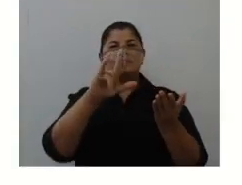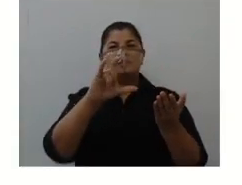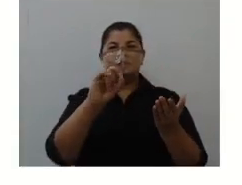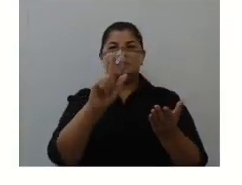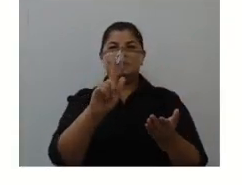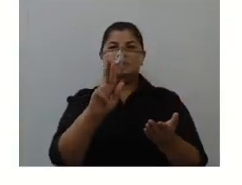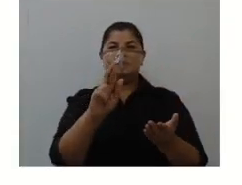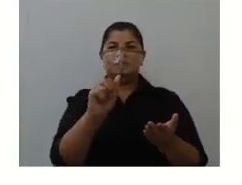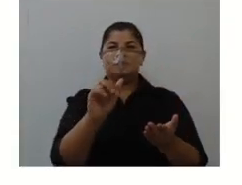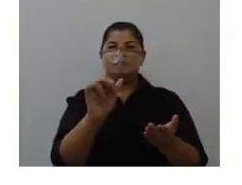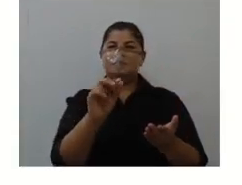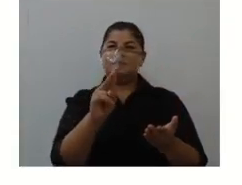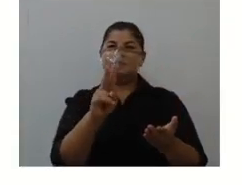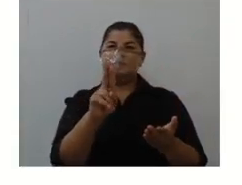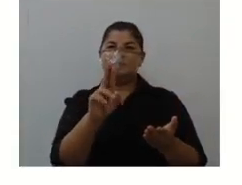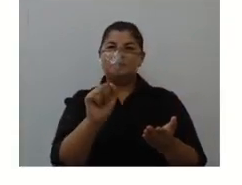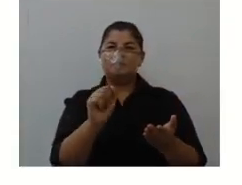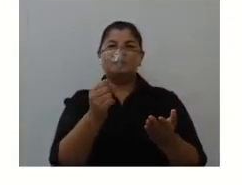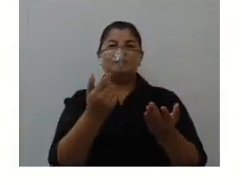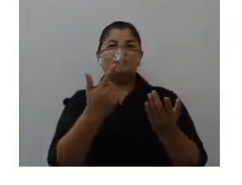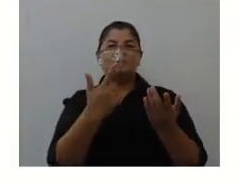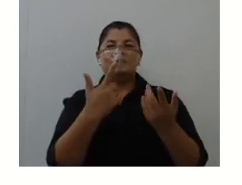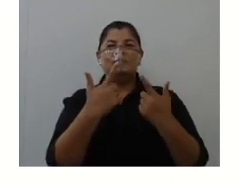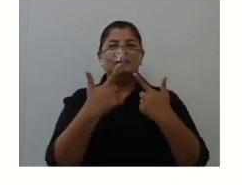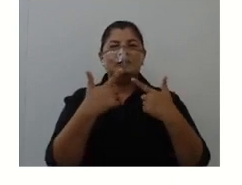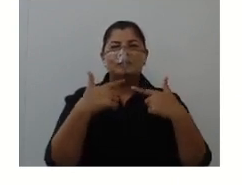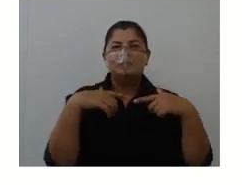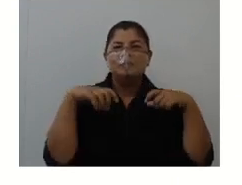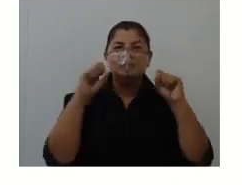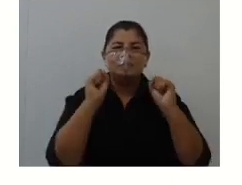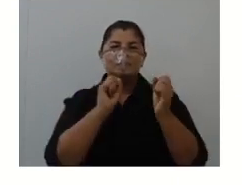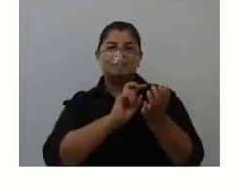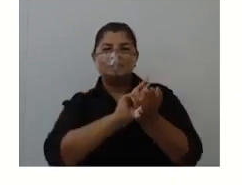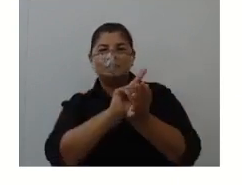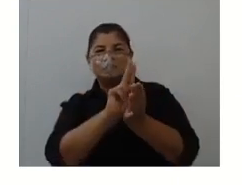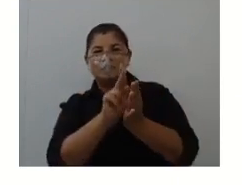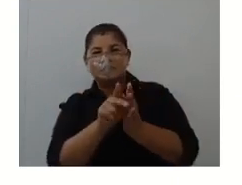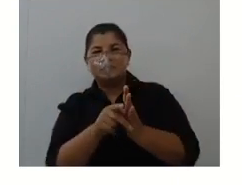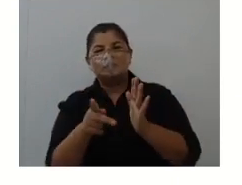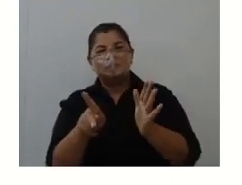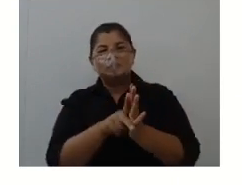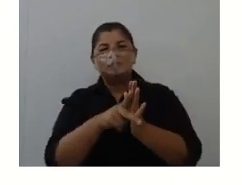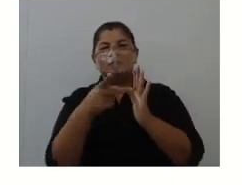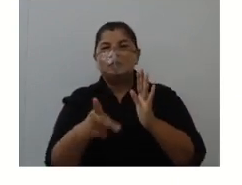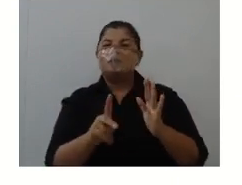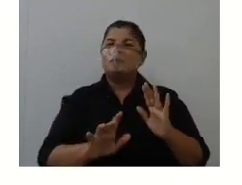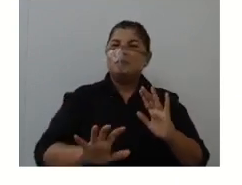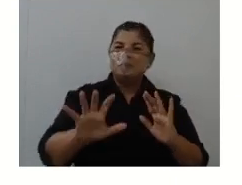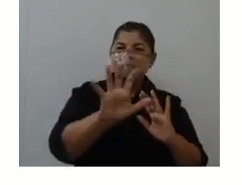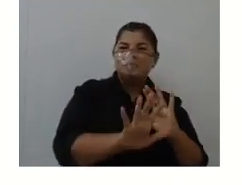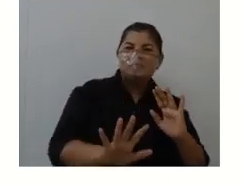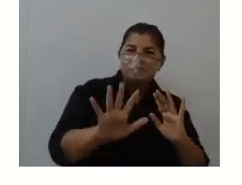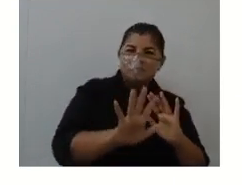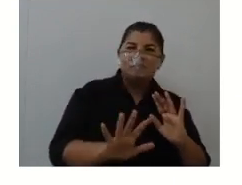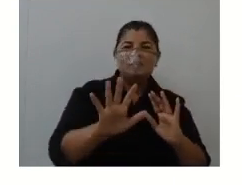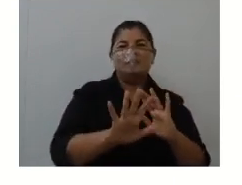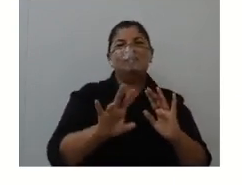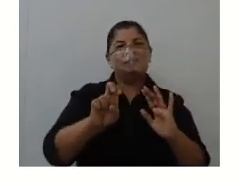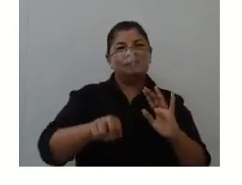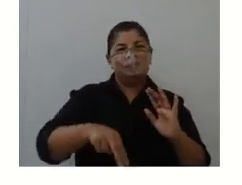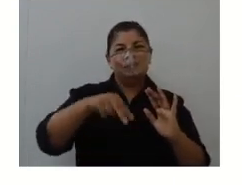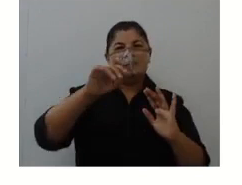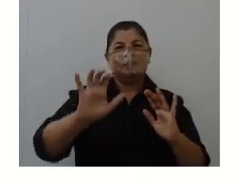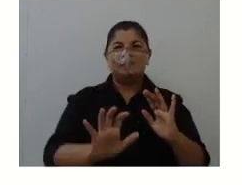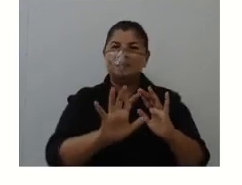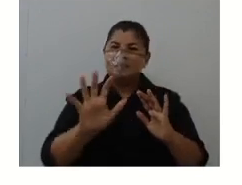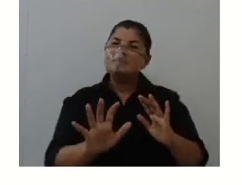interessantes, trazendo aquela variação linguística bem regional, aquela variação linguística bem típica, né? Tipicamente nordestina. É